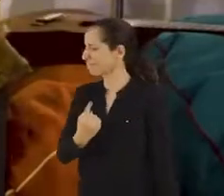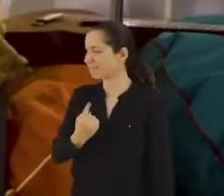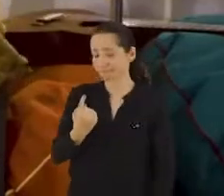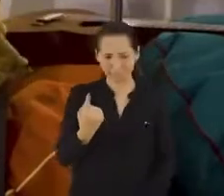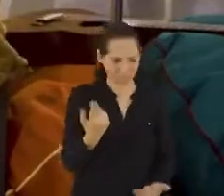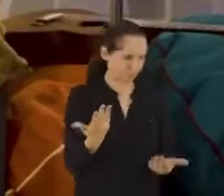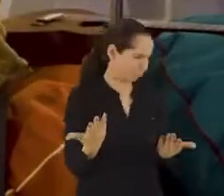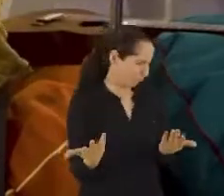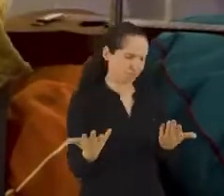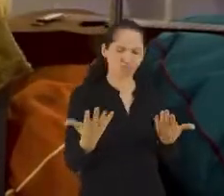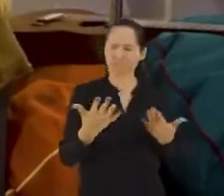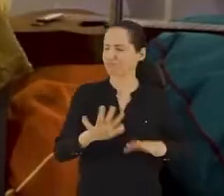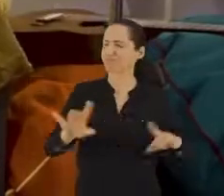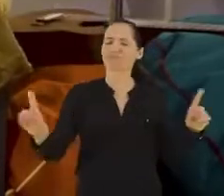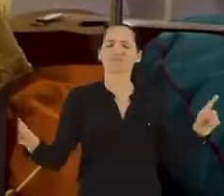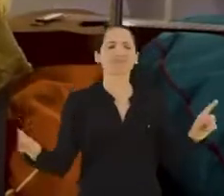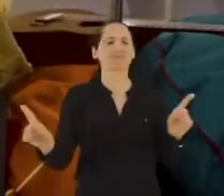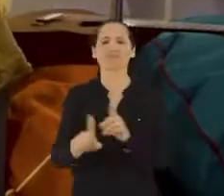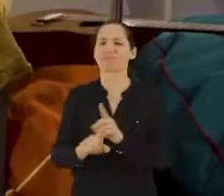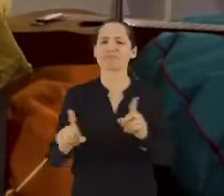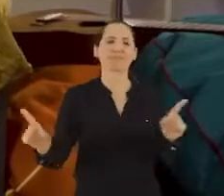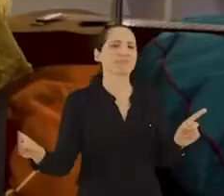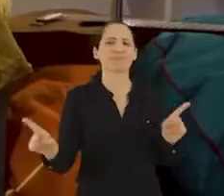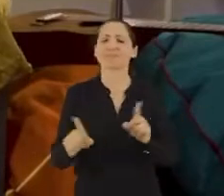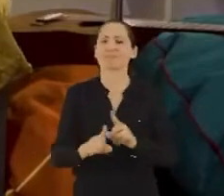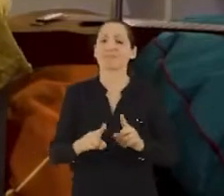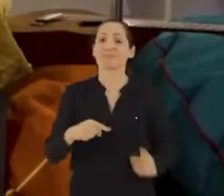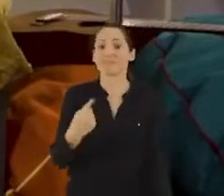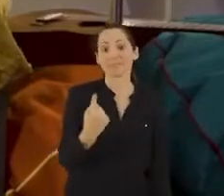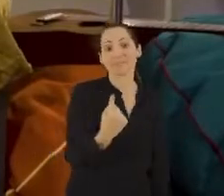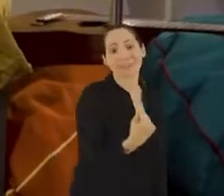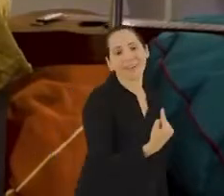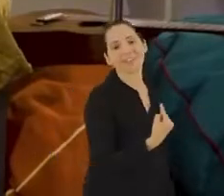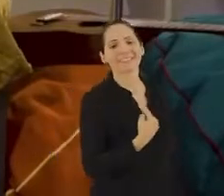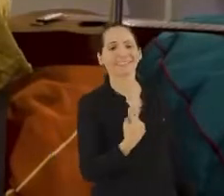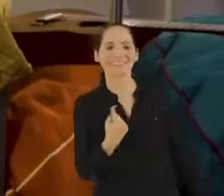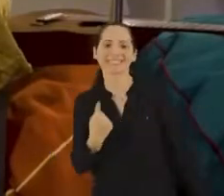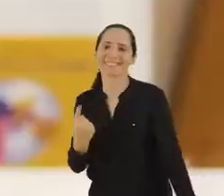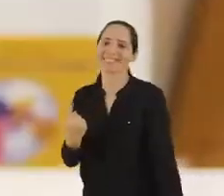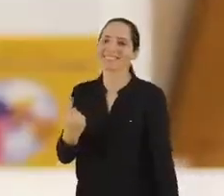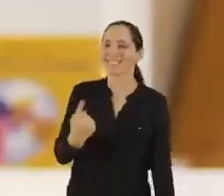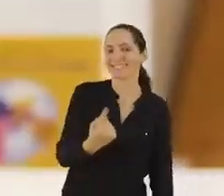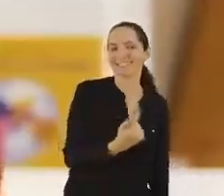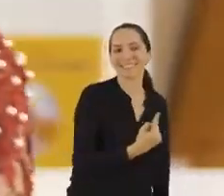Só, não quero não, não quero não.